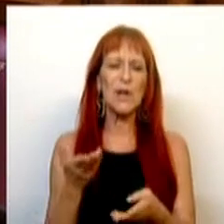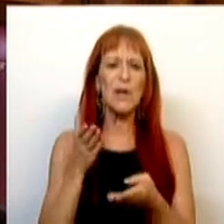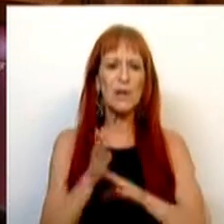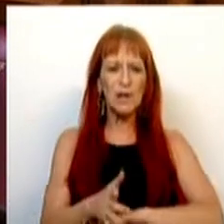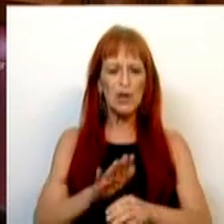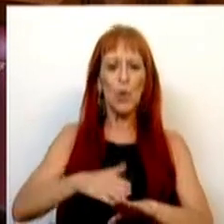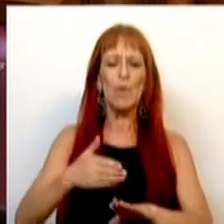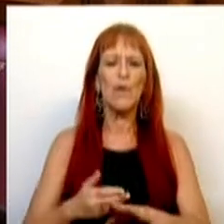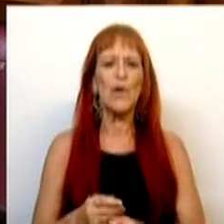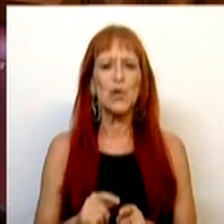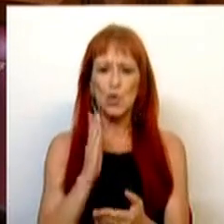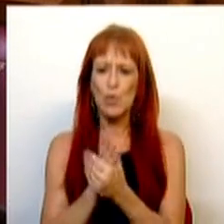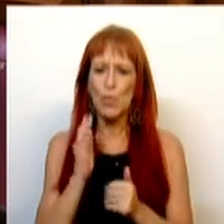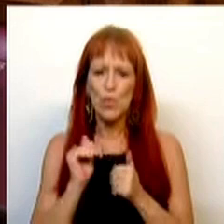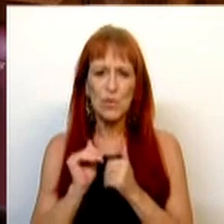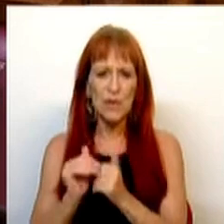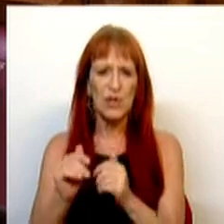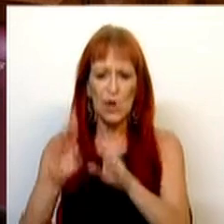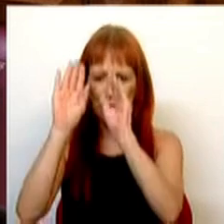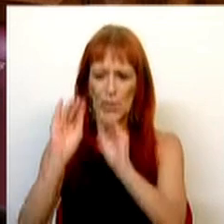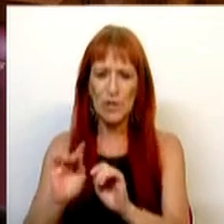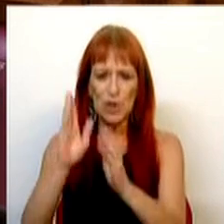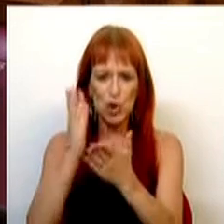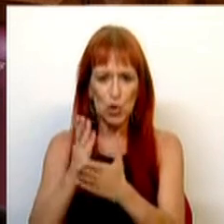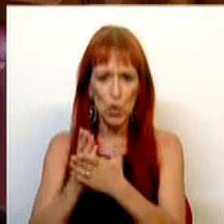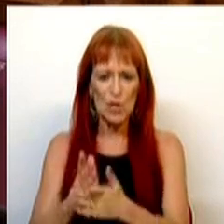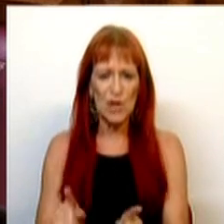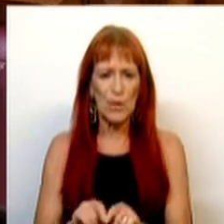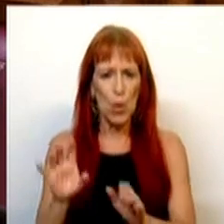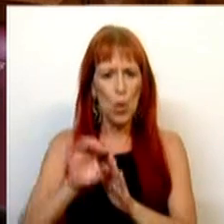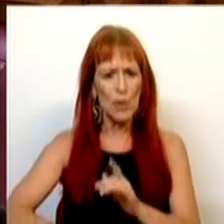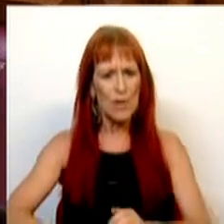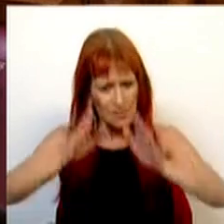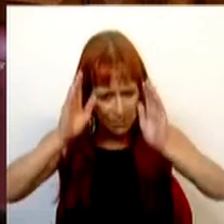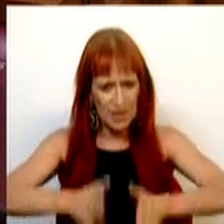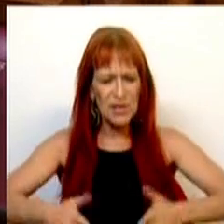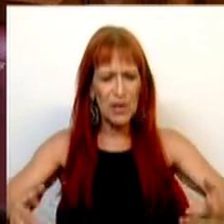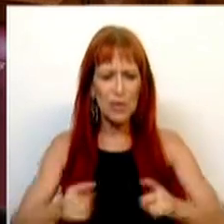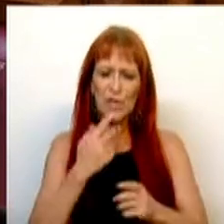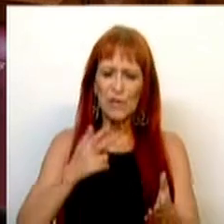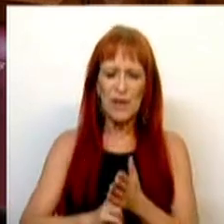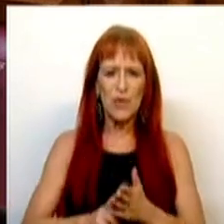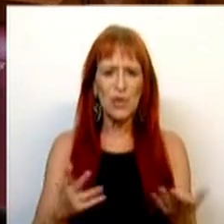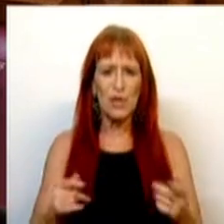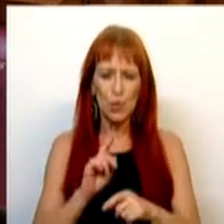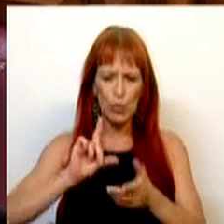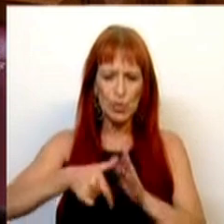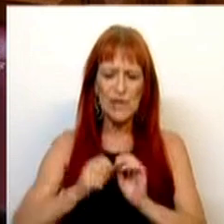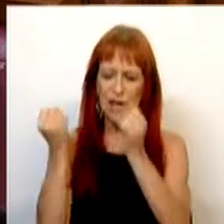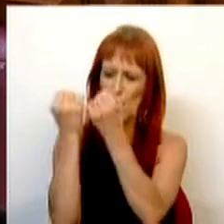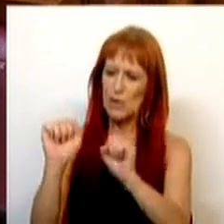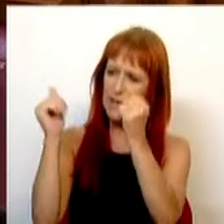através do reforço dos seus processos de formação escolar, como condição indispensável para um verdadeiro projeto